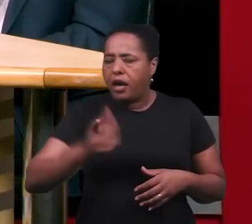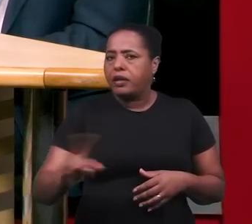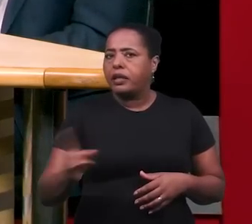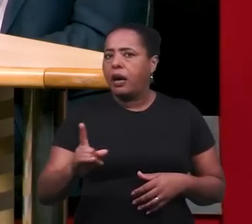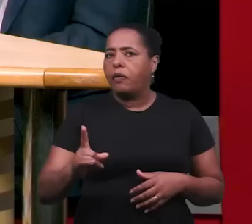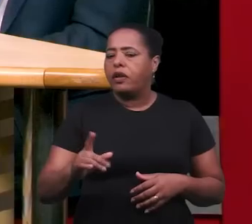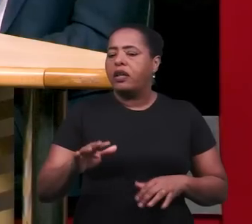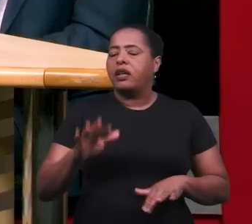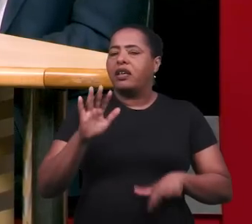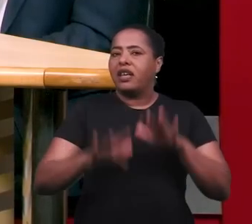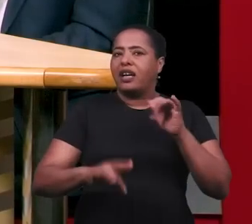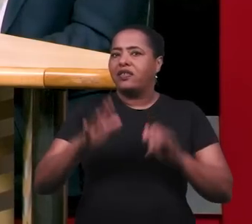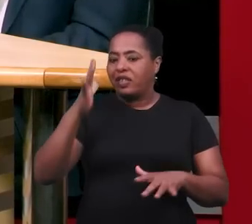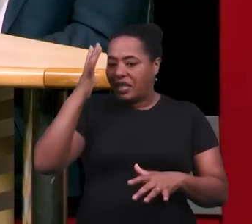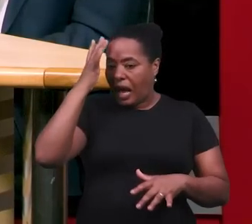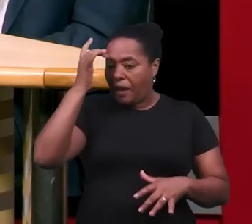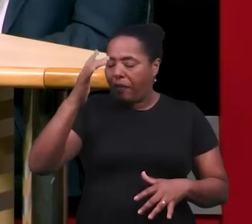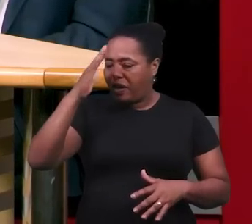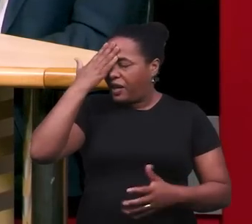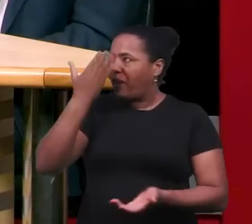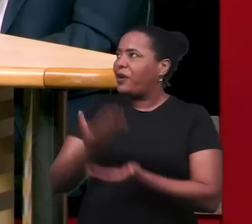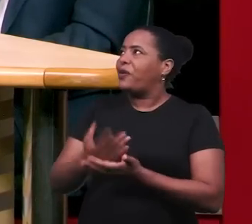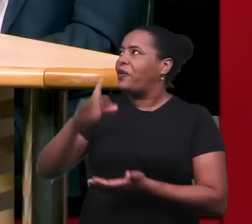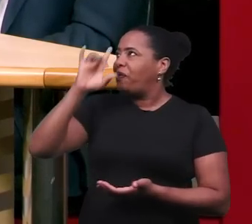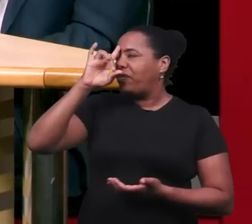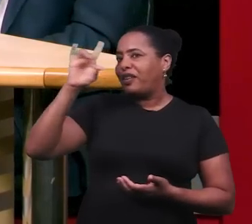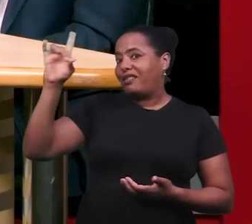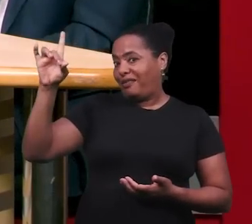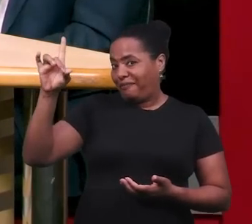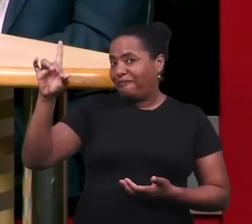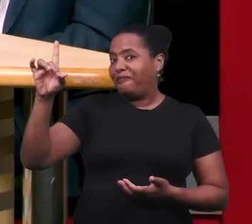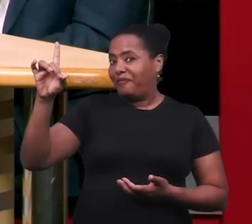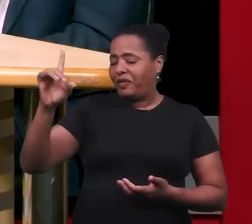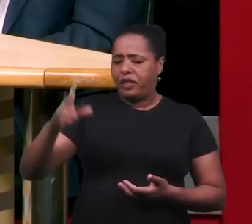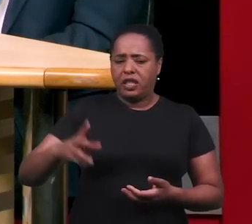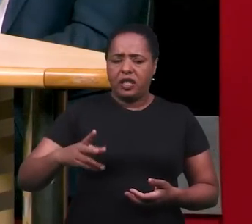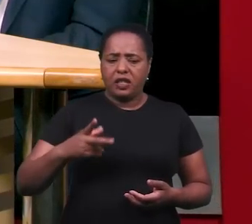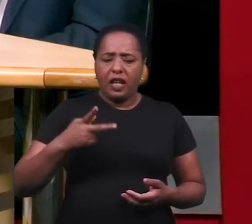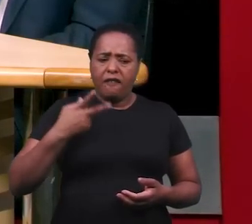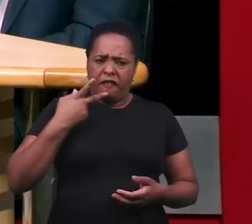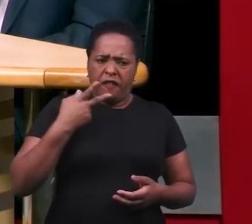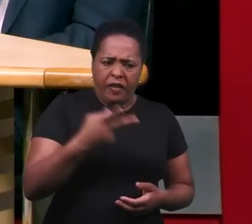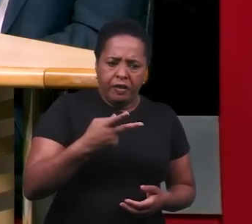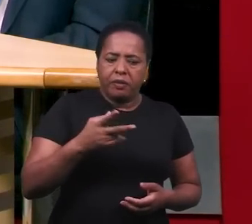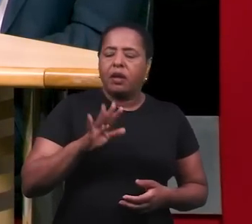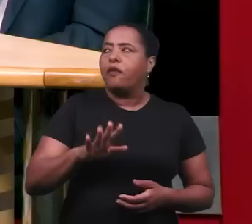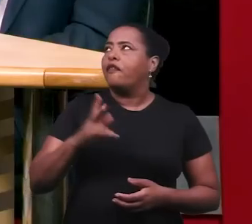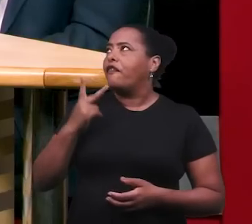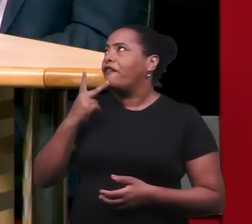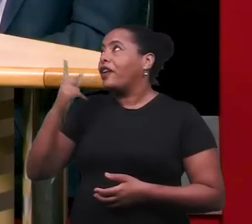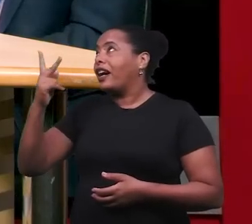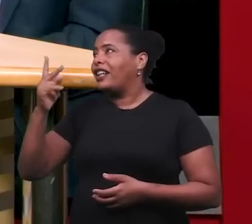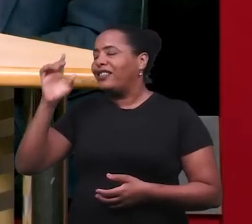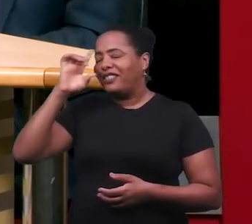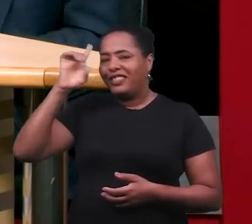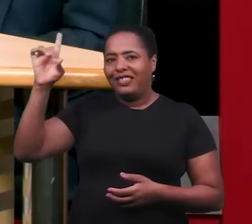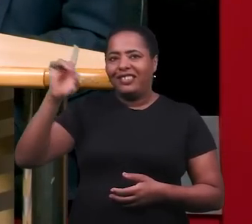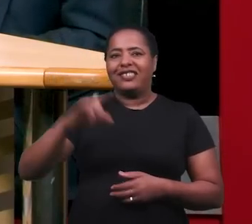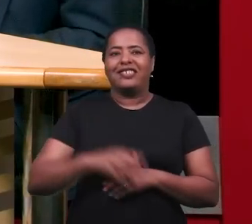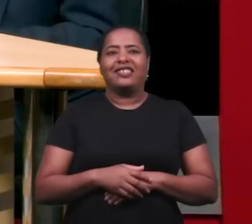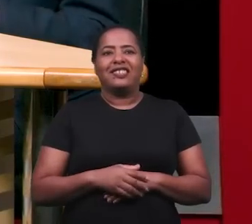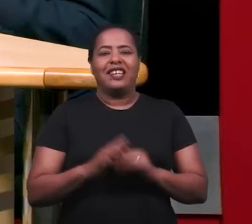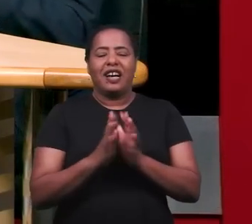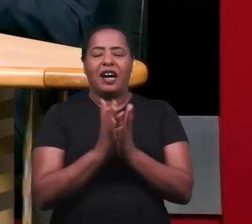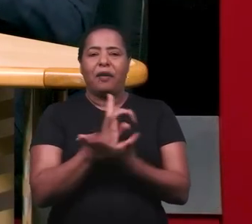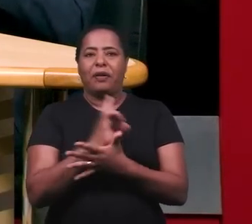posso deixar para amanhã. E às vezes o deixar para amanhã é confiar em Deus. Em vez de você falar com o filho, fala com Deus. E é